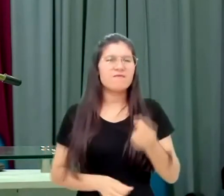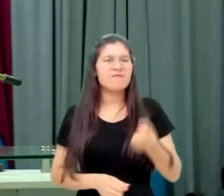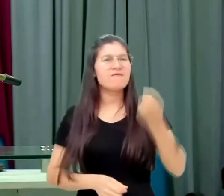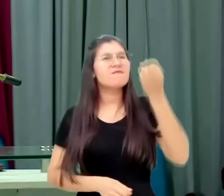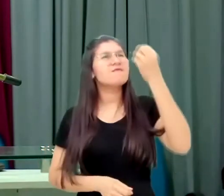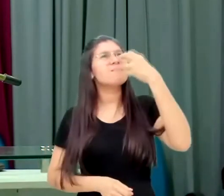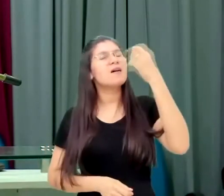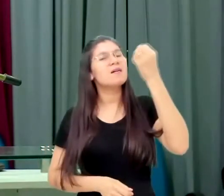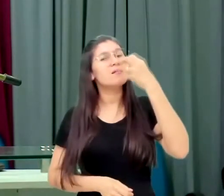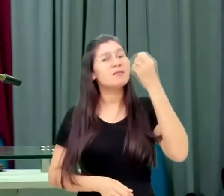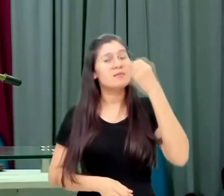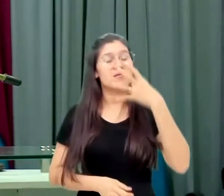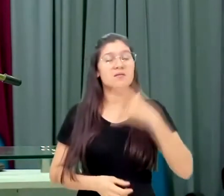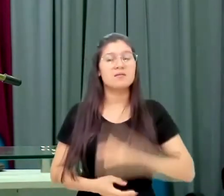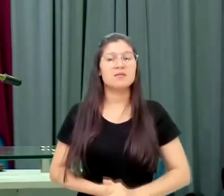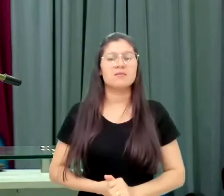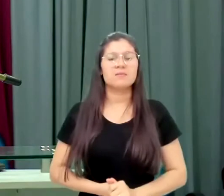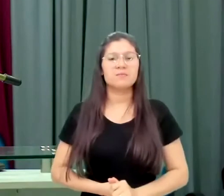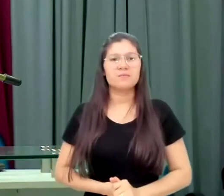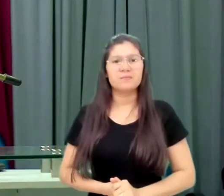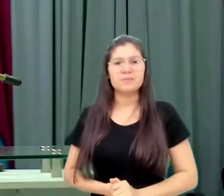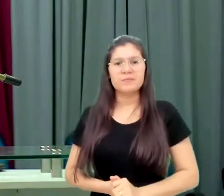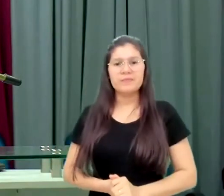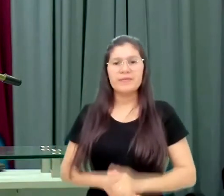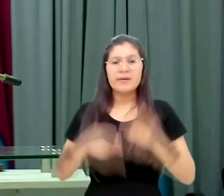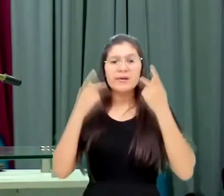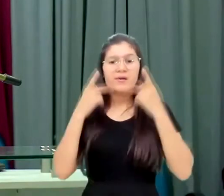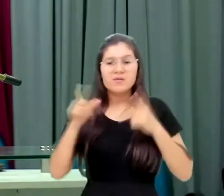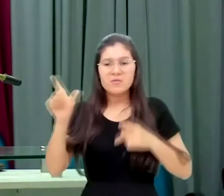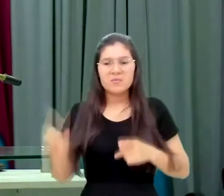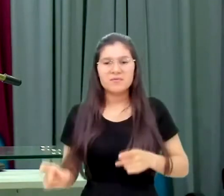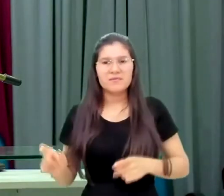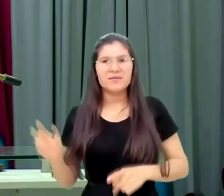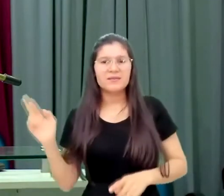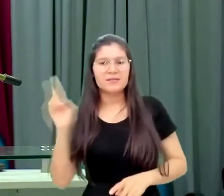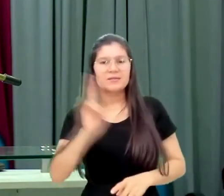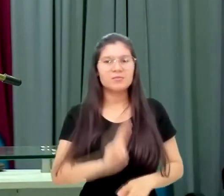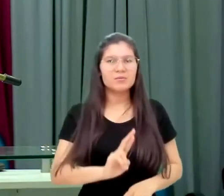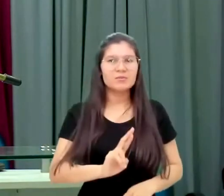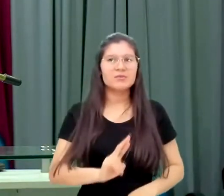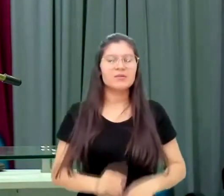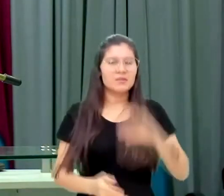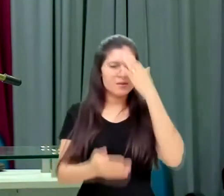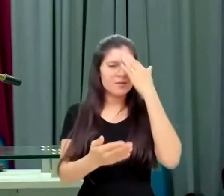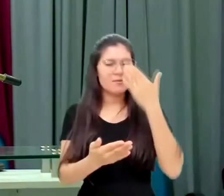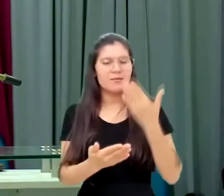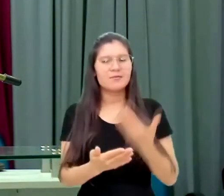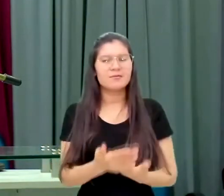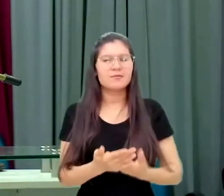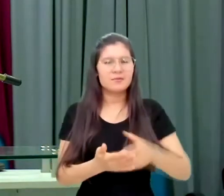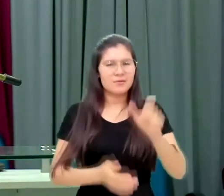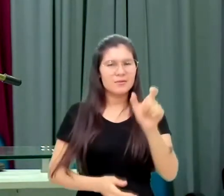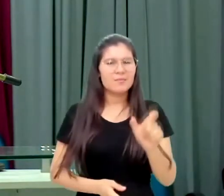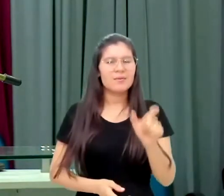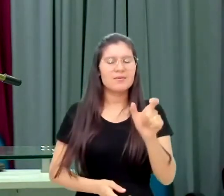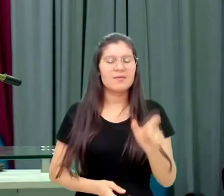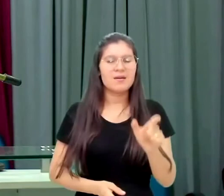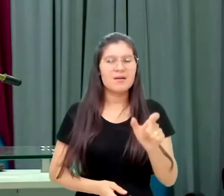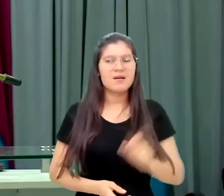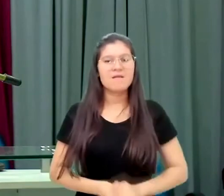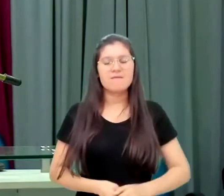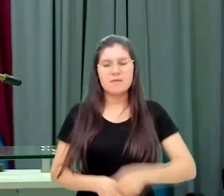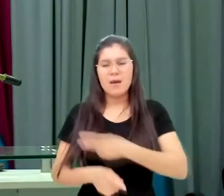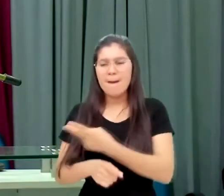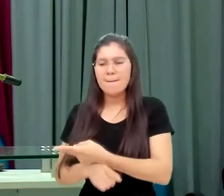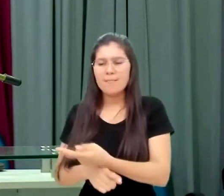mesmo. Ela saiu ali, ela creu na palavra que o homem de Deus proferiu, e foi, pegou muitas vasilhas e trouxe. Ele